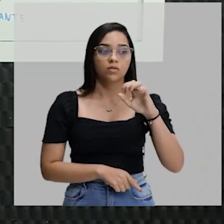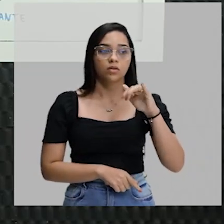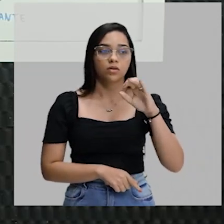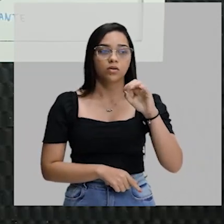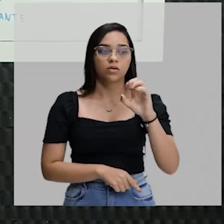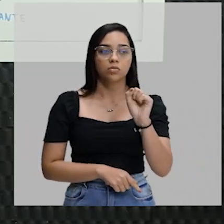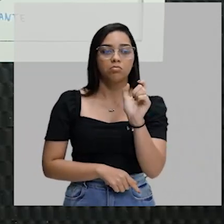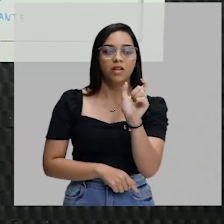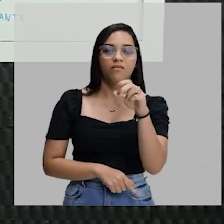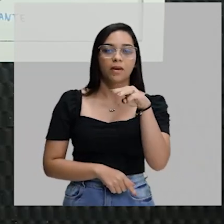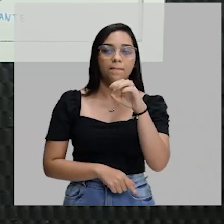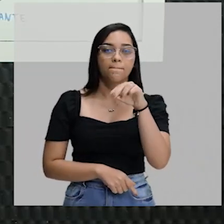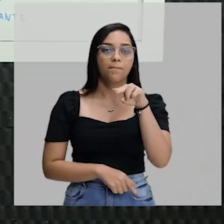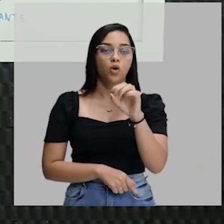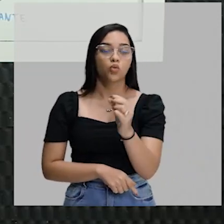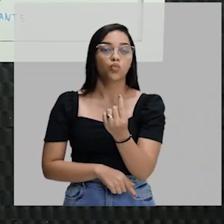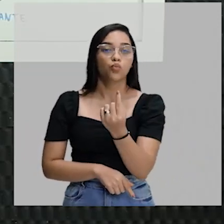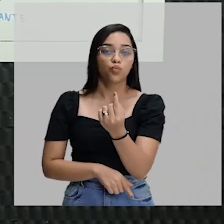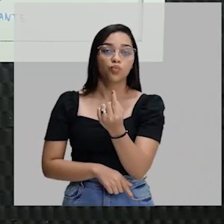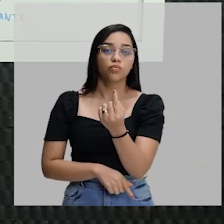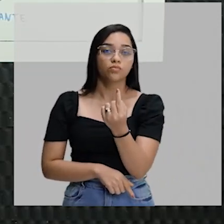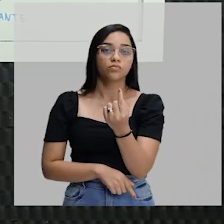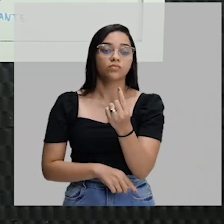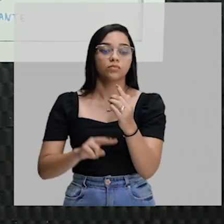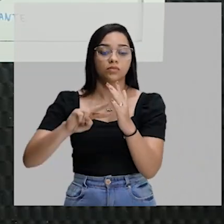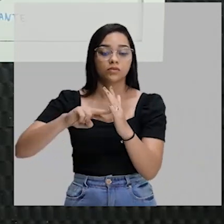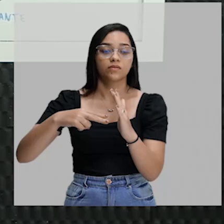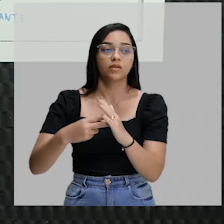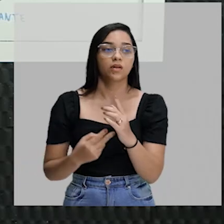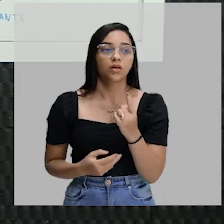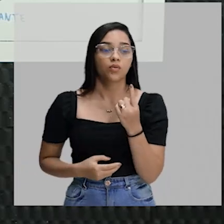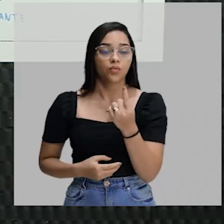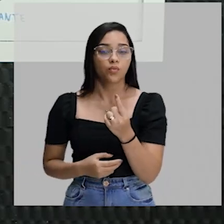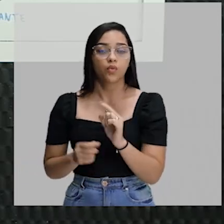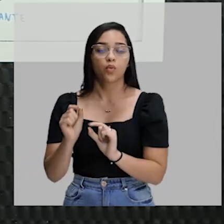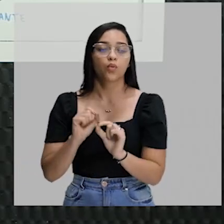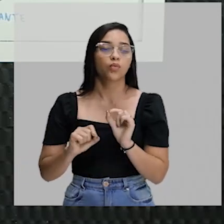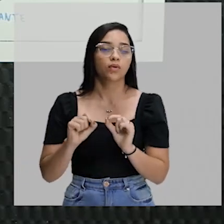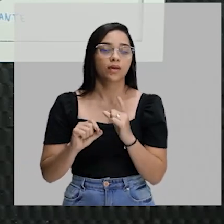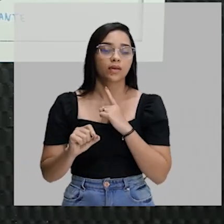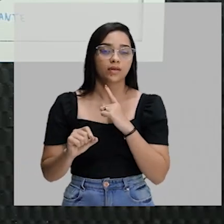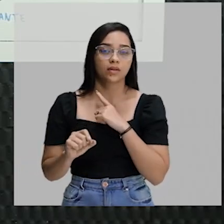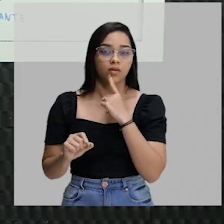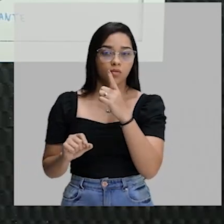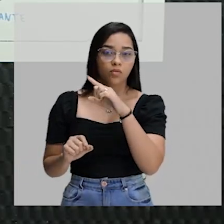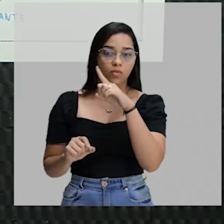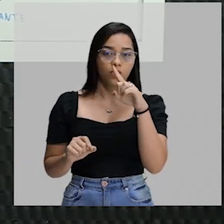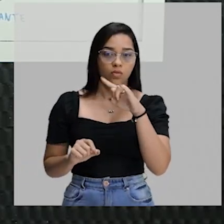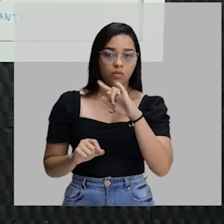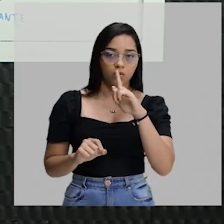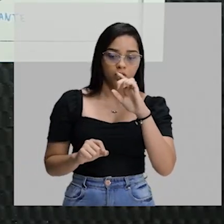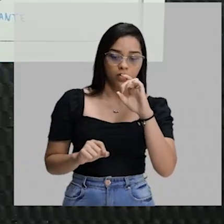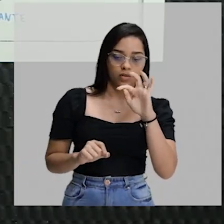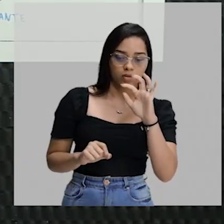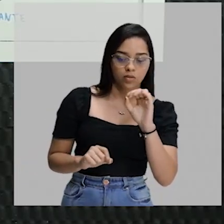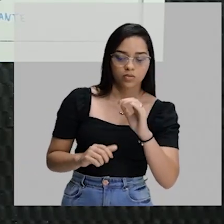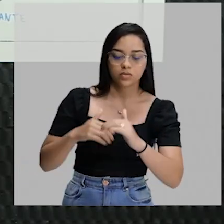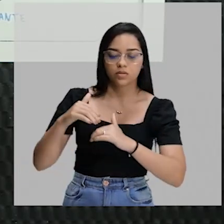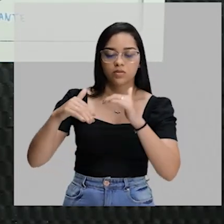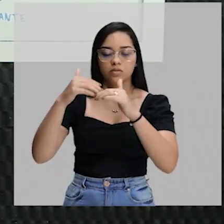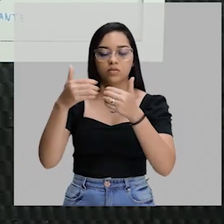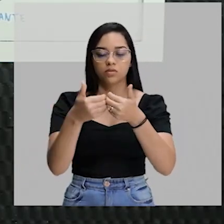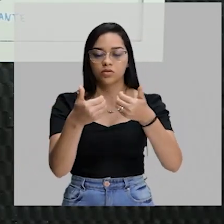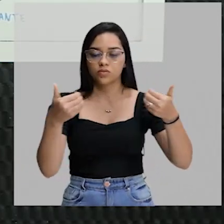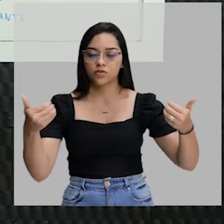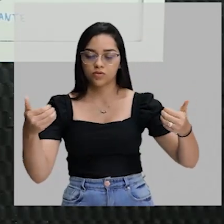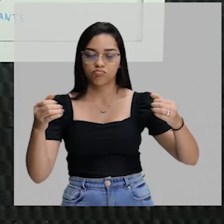Olha a palavra mono. Mono quer dizer um. Significa que um zigoto se desenvolveu, se